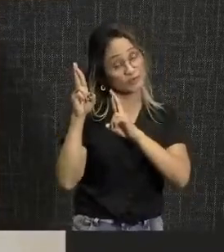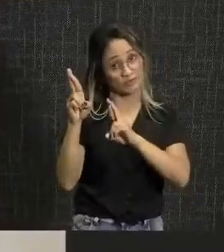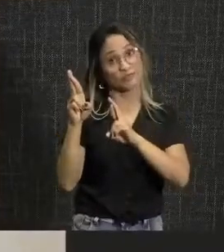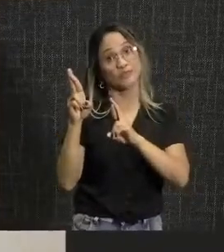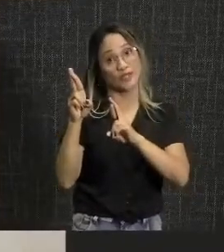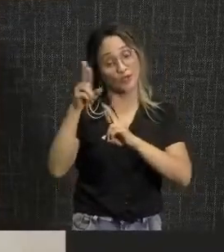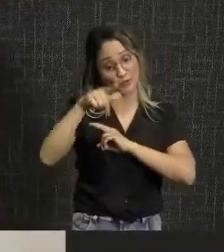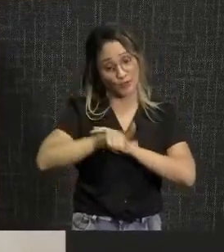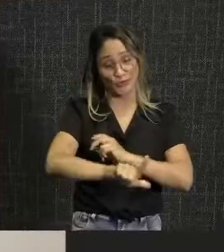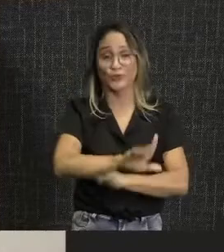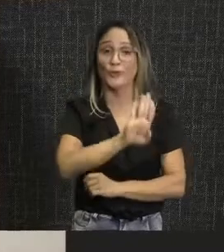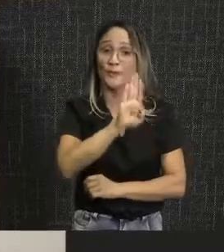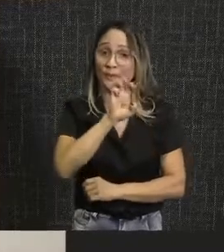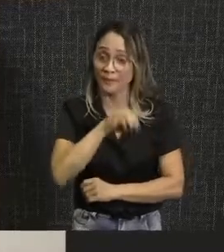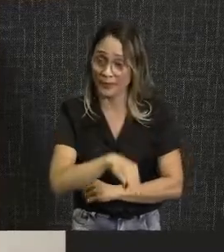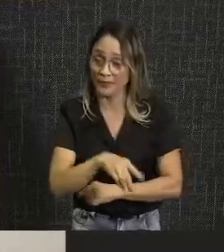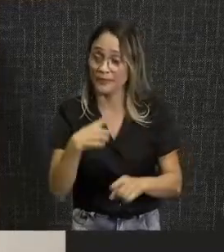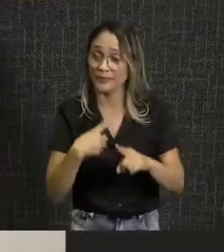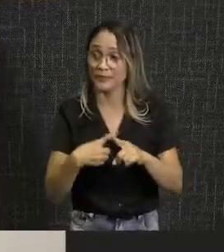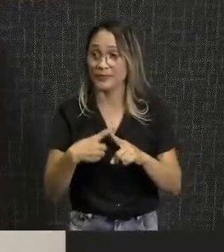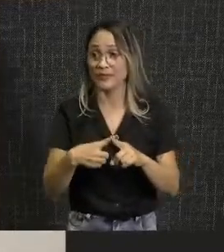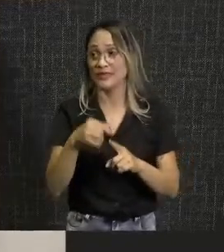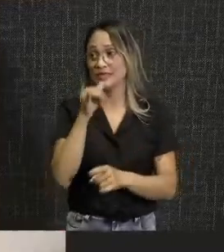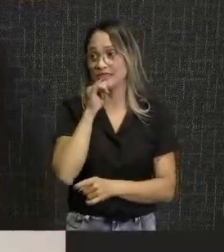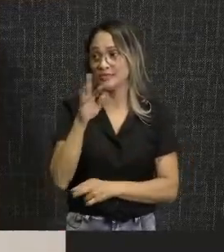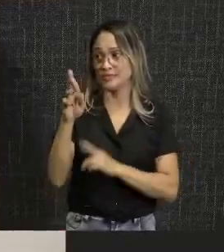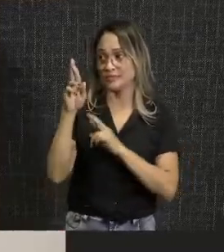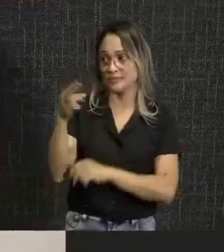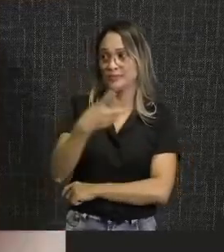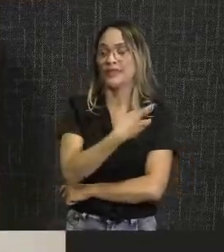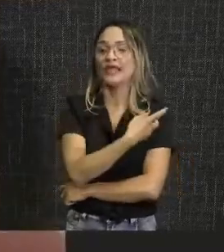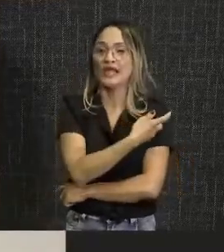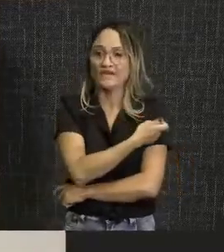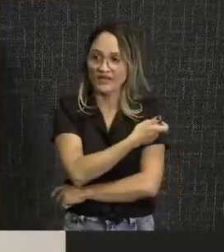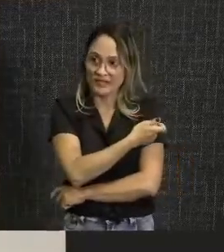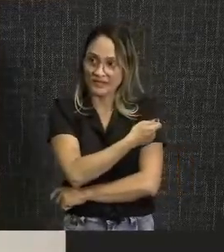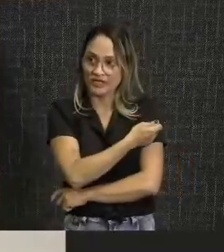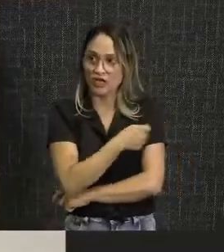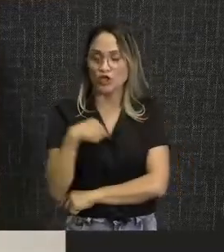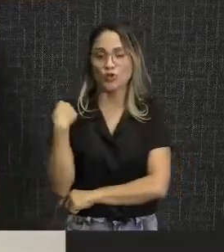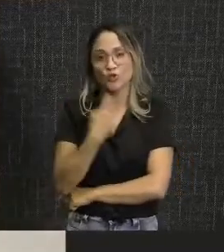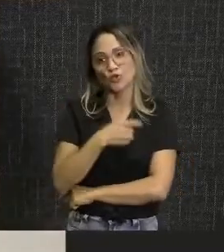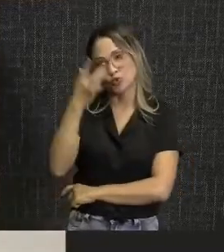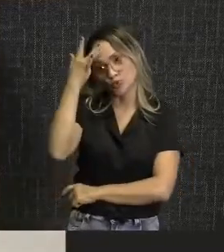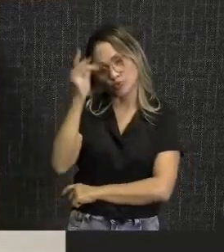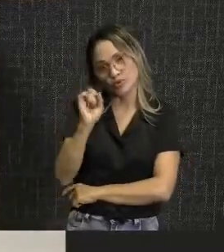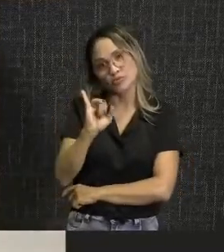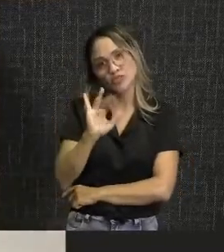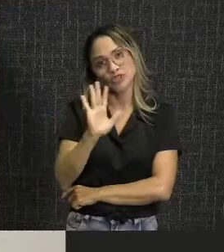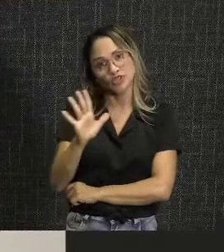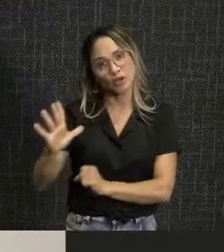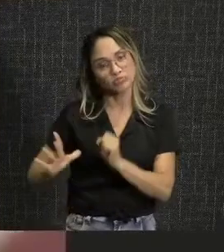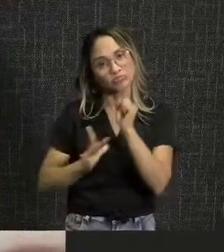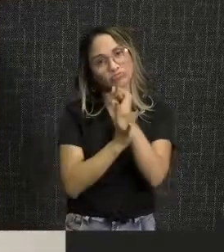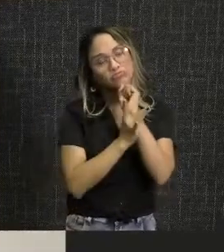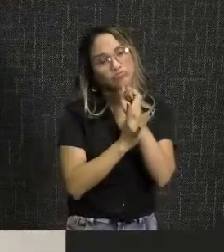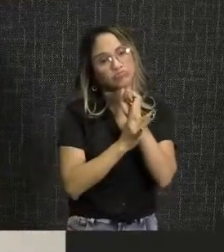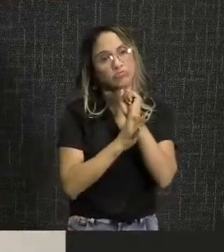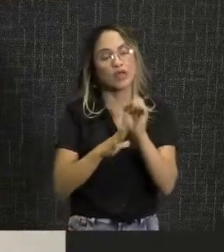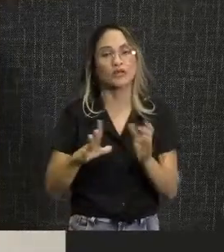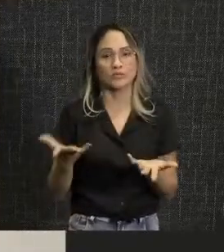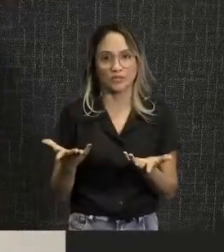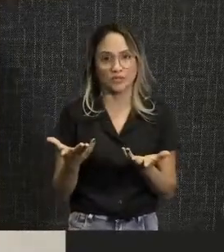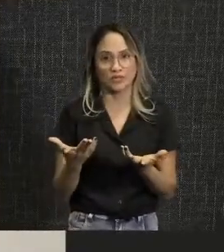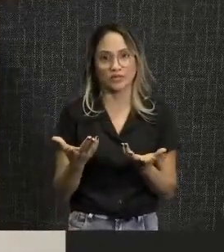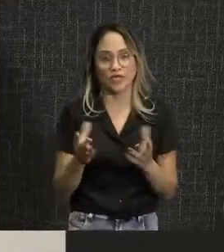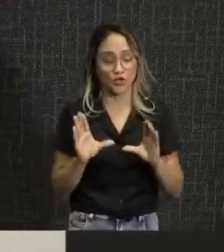tá? Que a vacina, mesmo... Aí a gente não sabe se é uma situação de imunidade comunitária e a gente está tendo